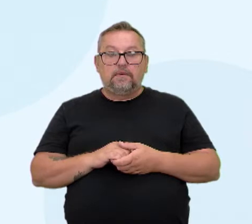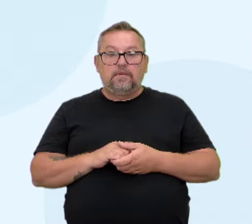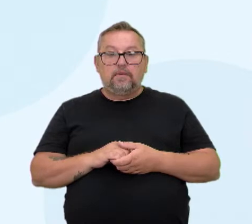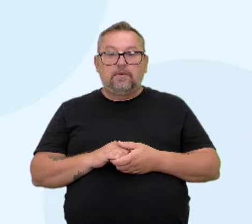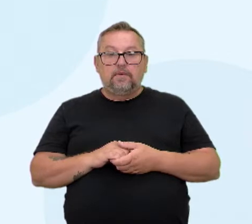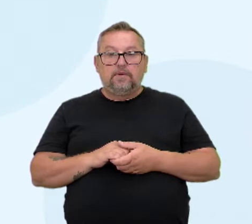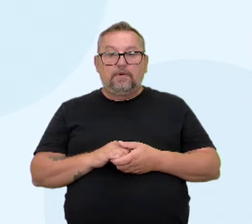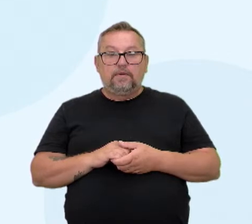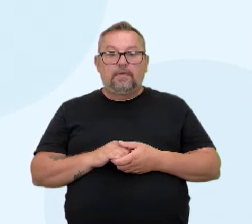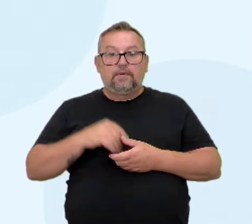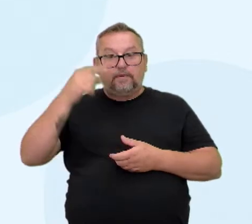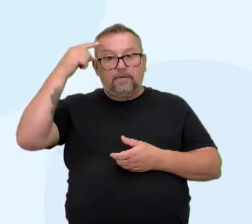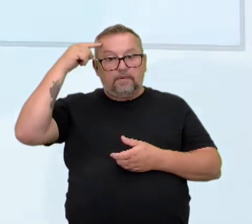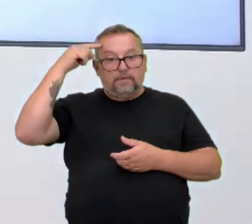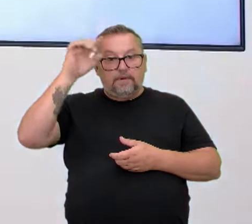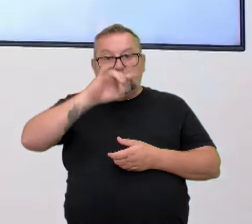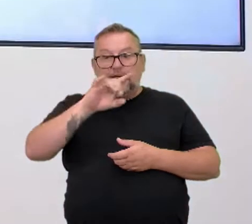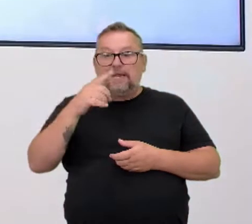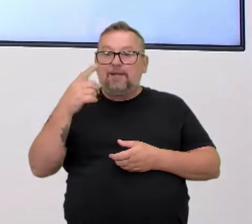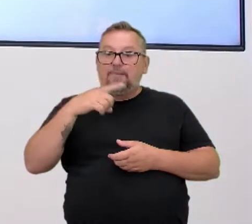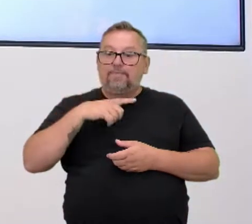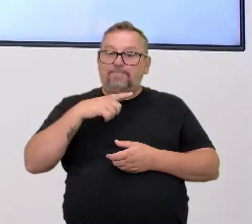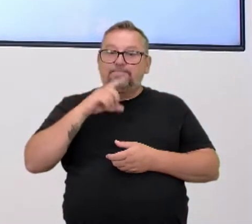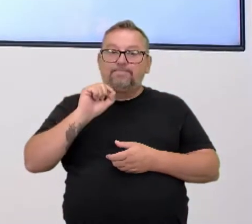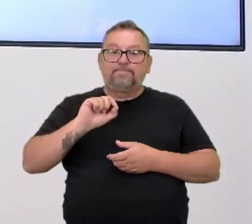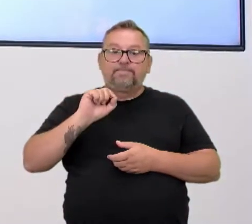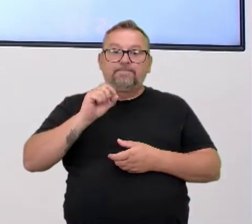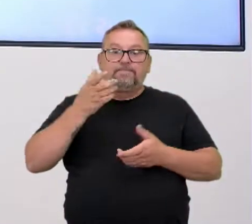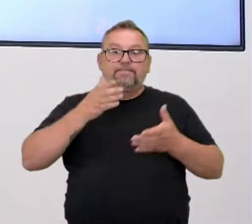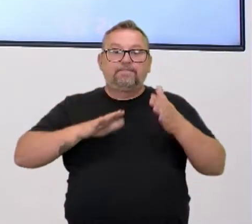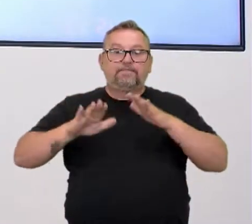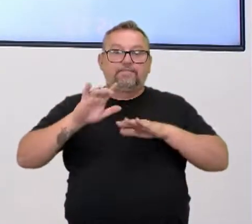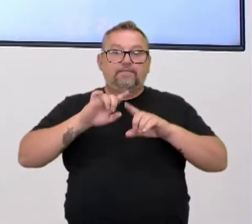A ideia central, cada um tem a sua, porque depende do que você escolher